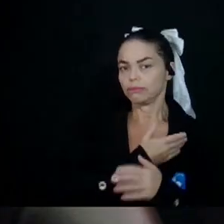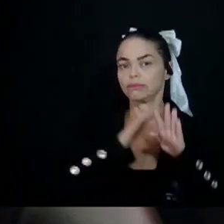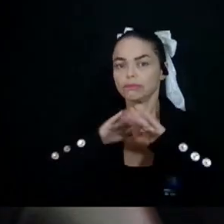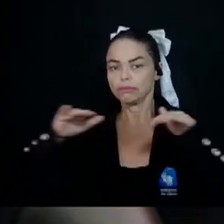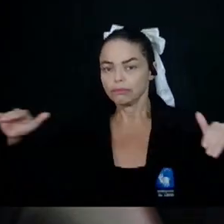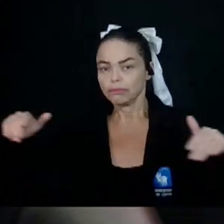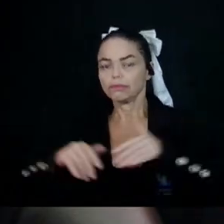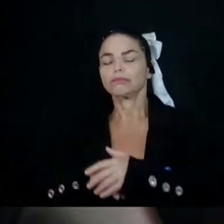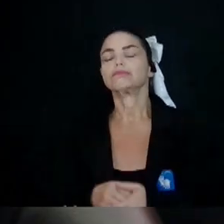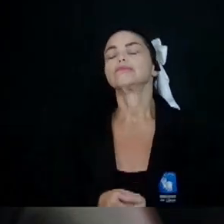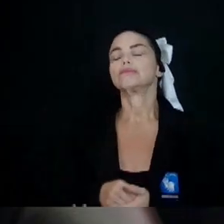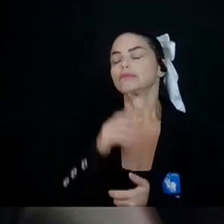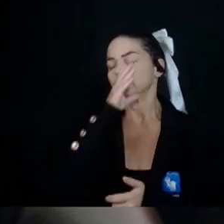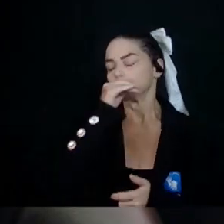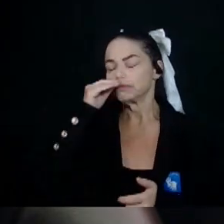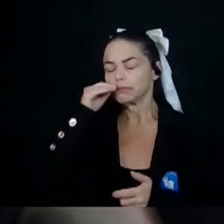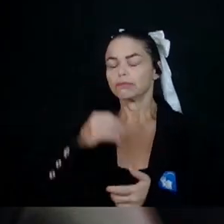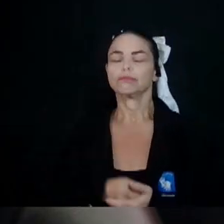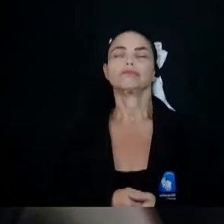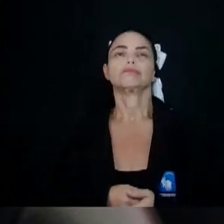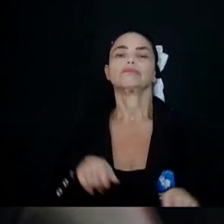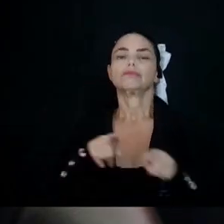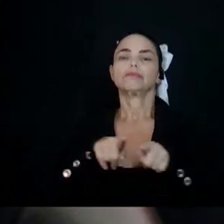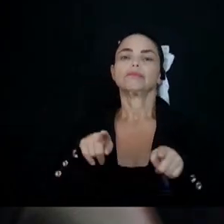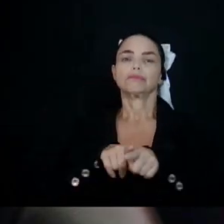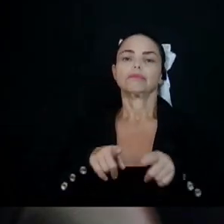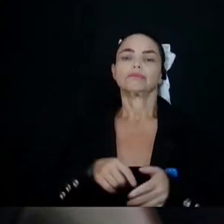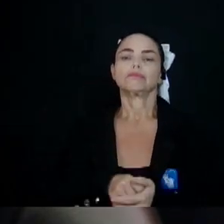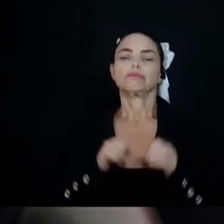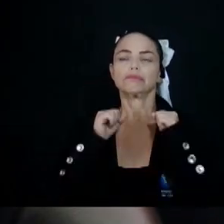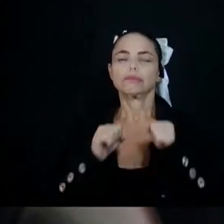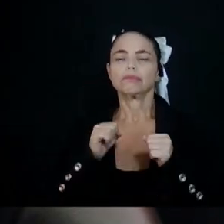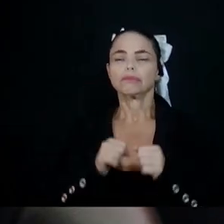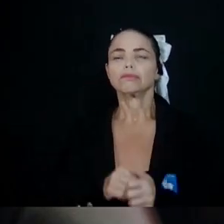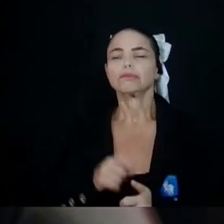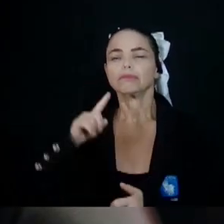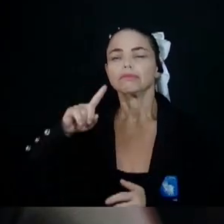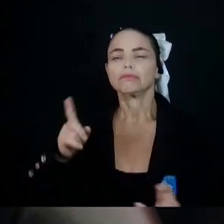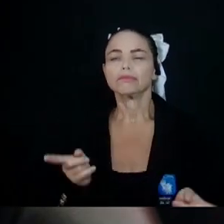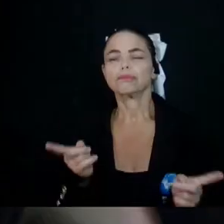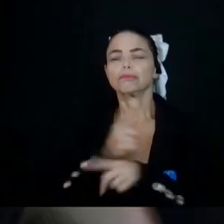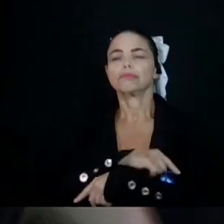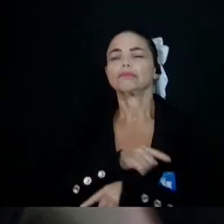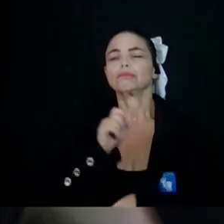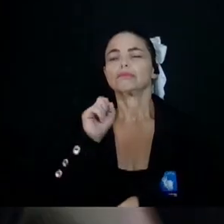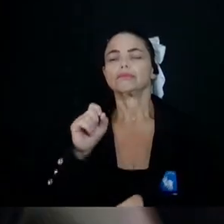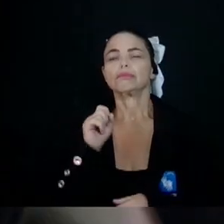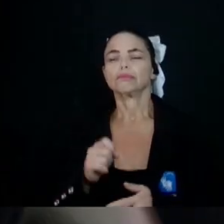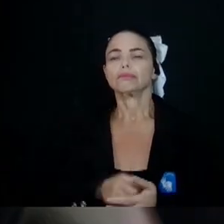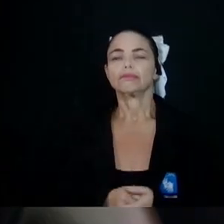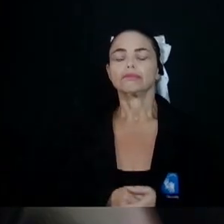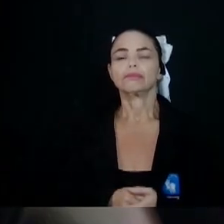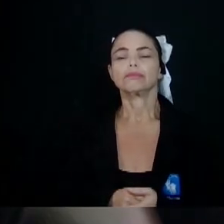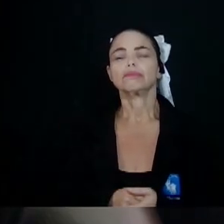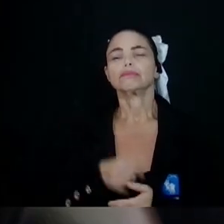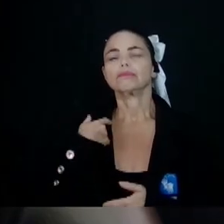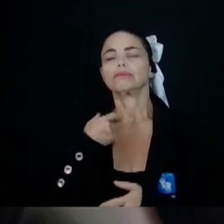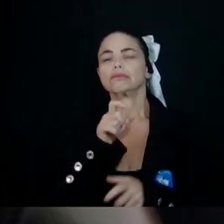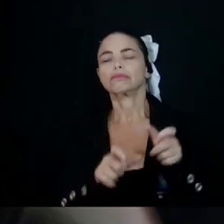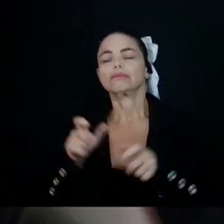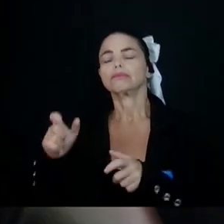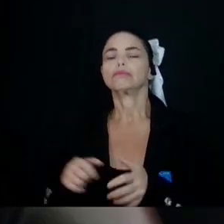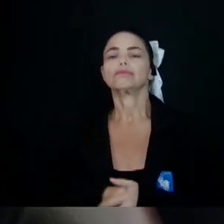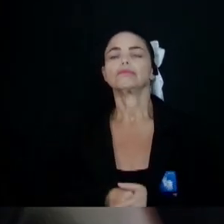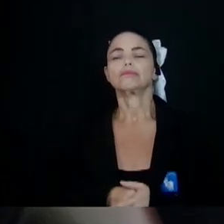esses adolescentes, mas também podemos ver um outro lado, é que a maioria das crianças e